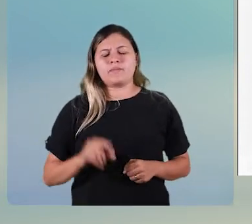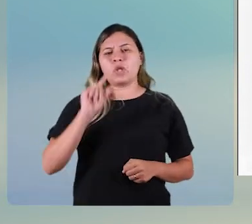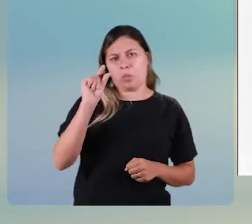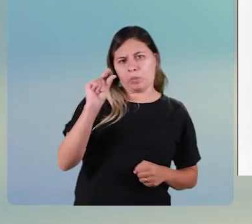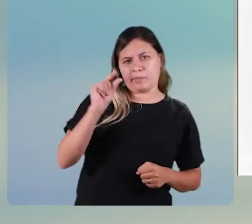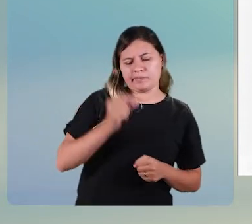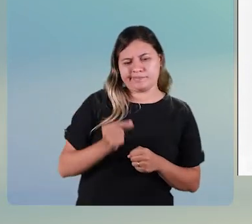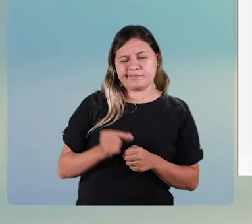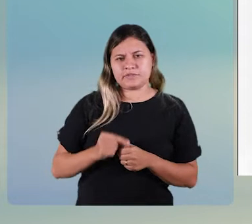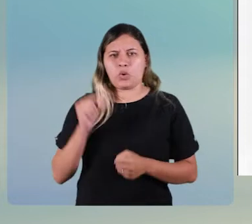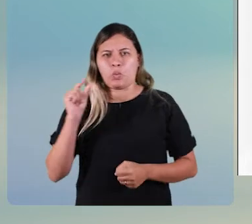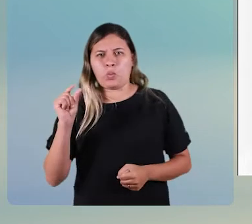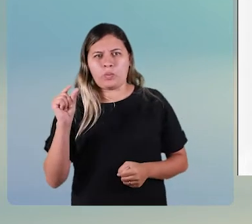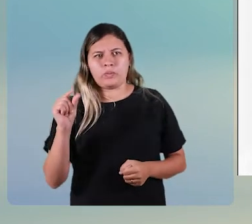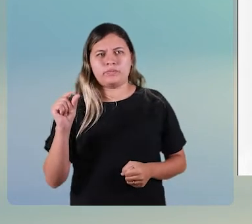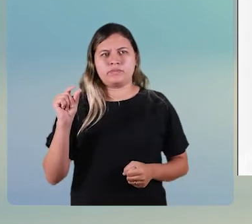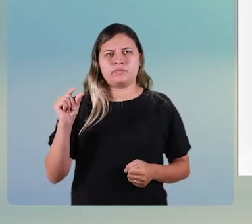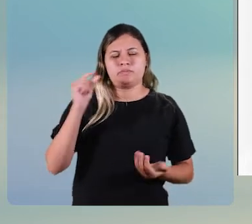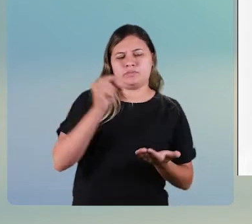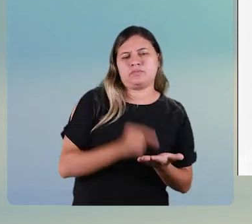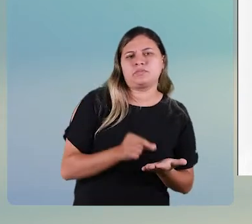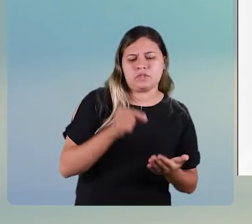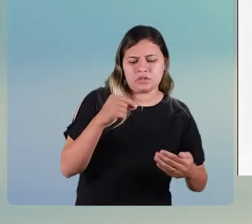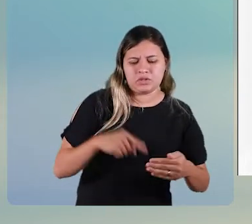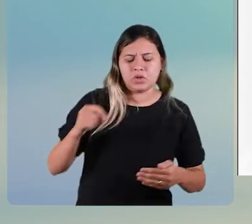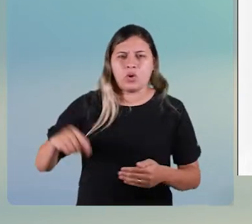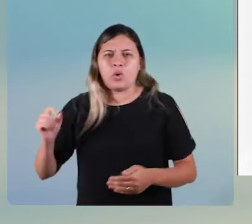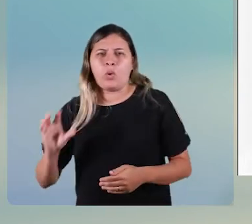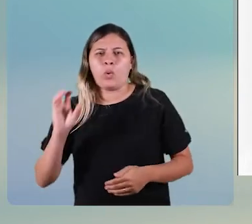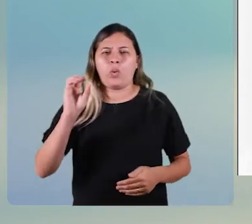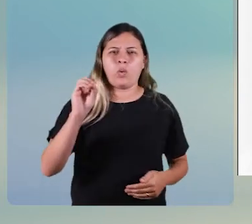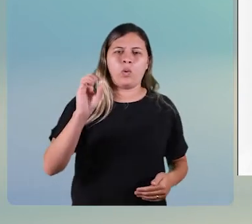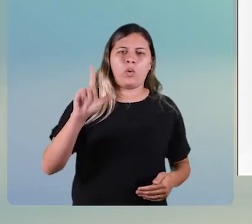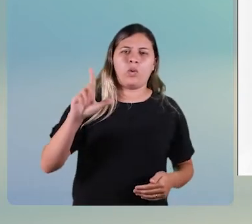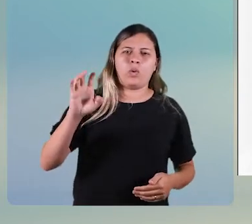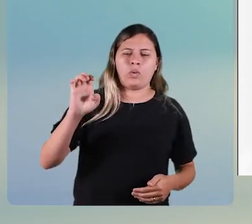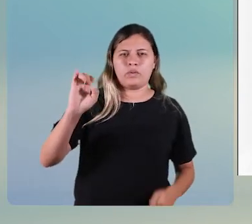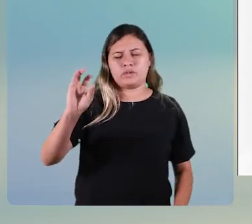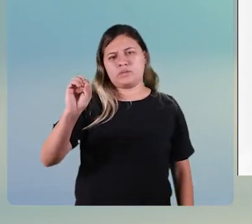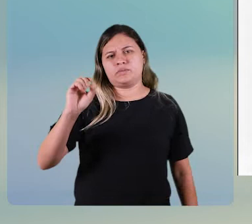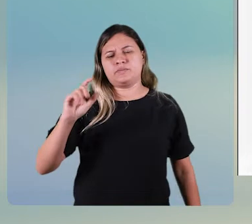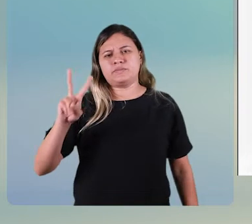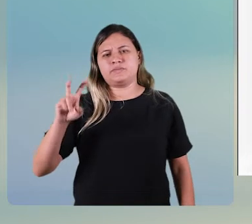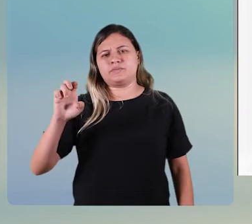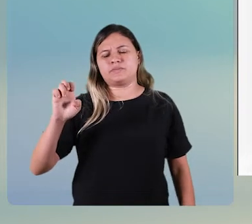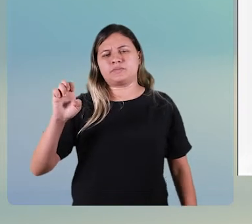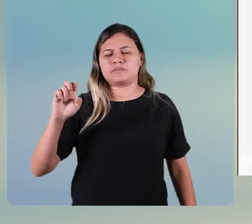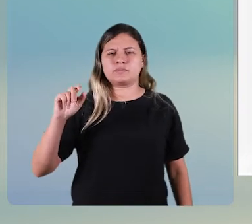oleaginoso, né? Você precisa de um óleo vegetal para poder sintetizar o biodiesel, fabricar o biodiesel, né? E aqui no